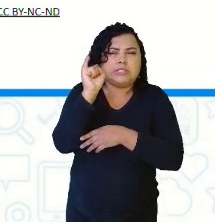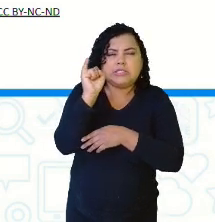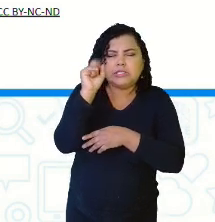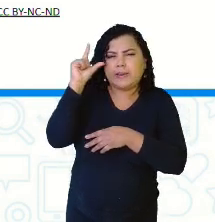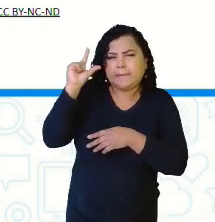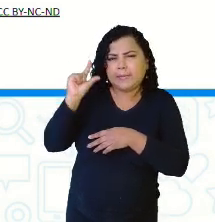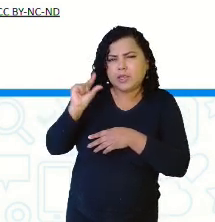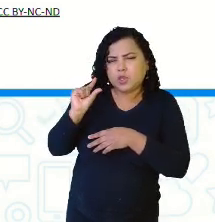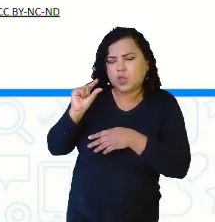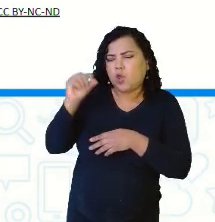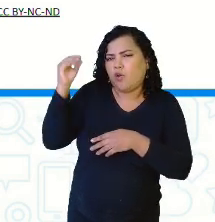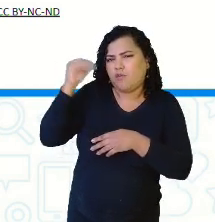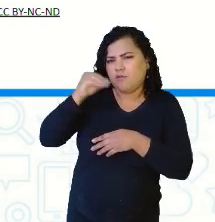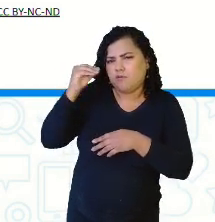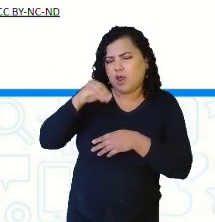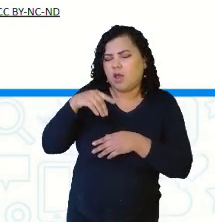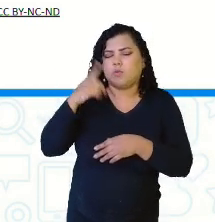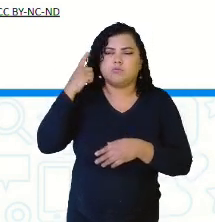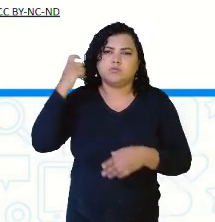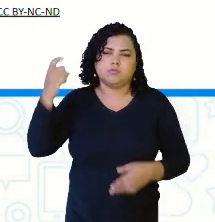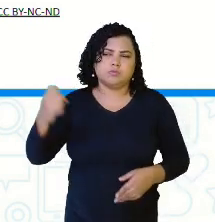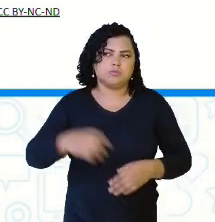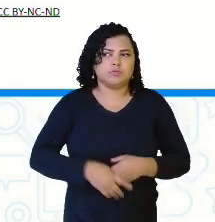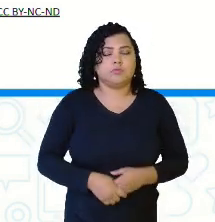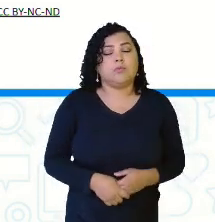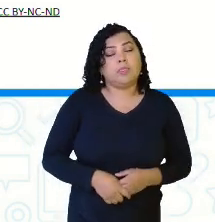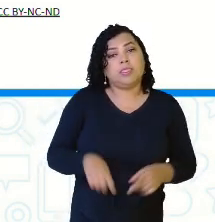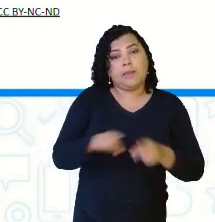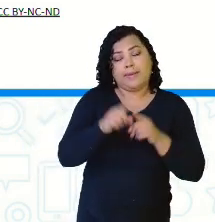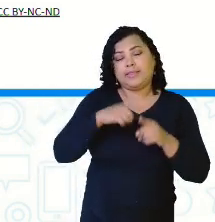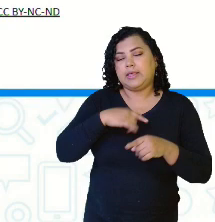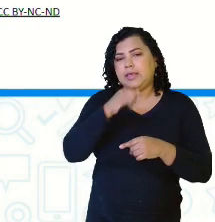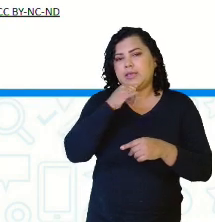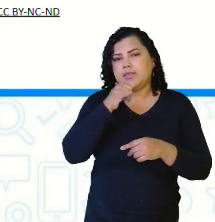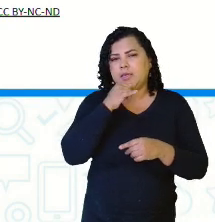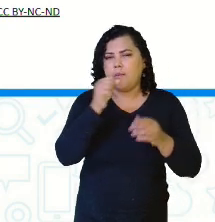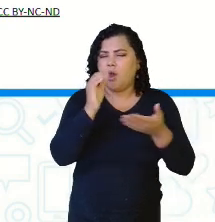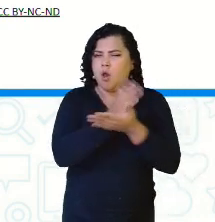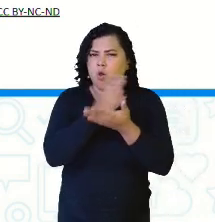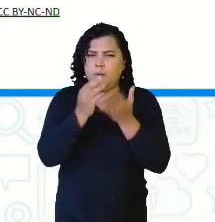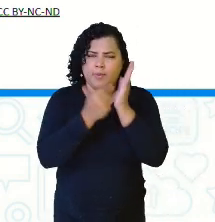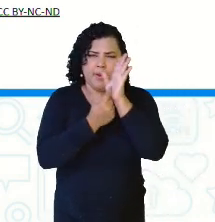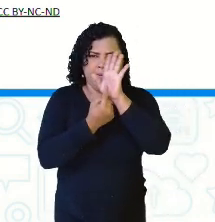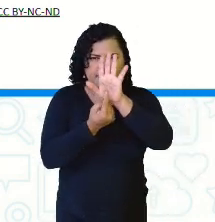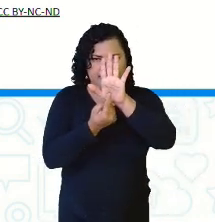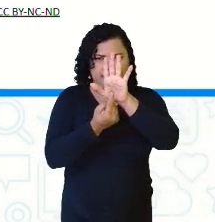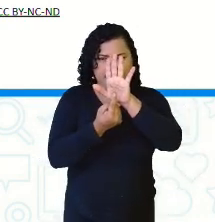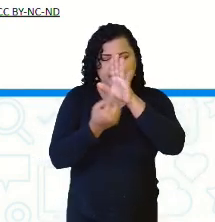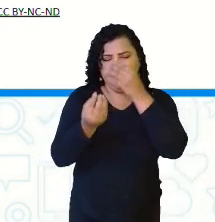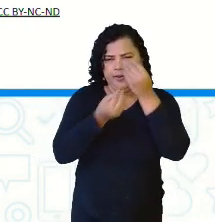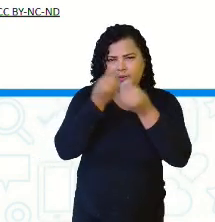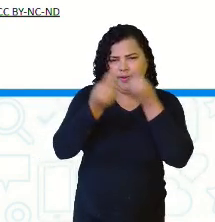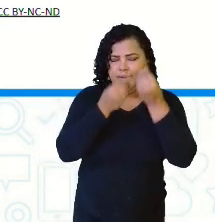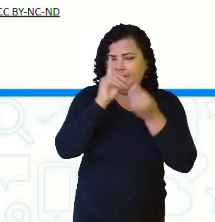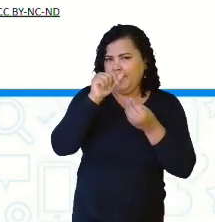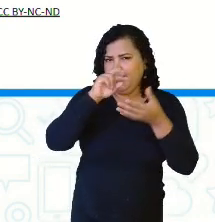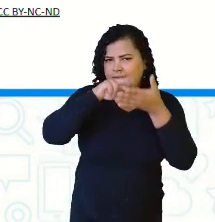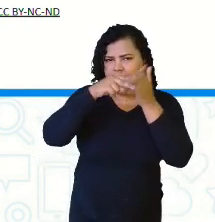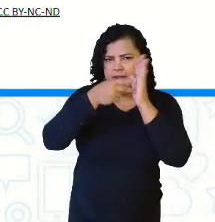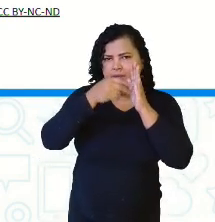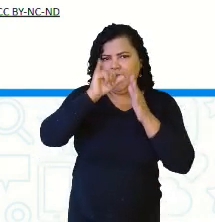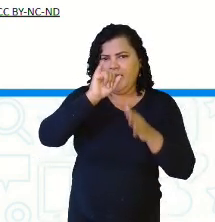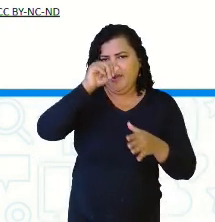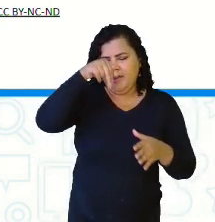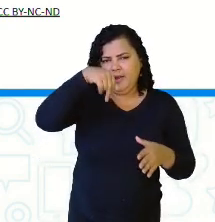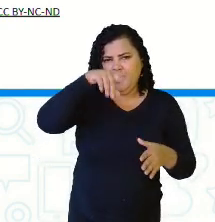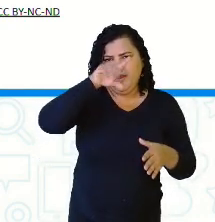é fraco. Então, eu também trouxe aqui alguns exemplos de intensidade. Vê só, gente, o pessoal às